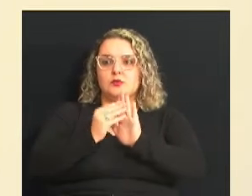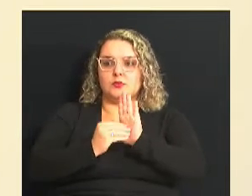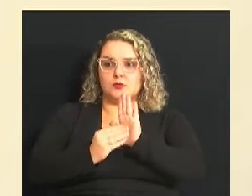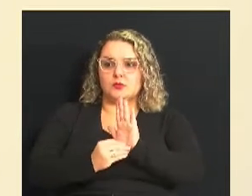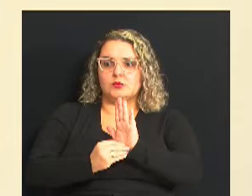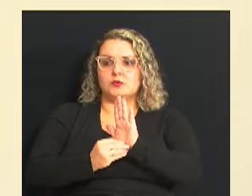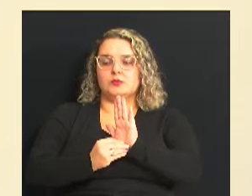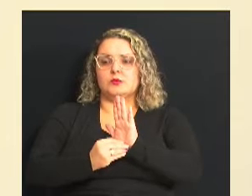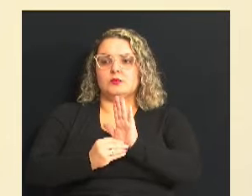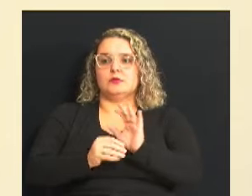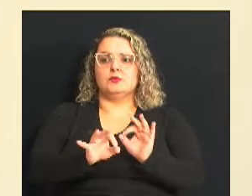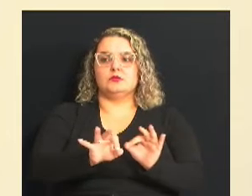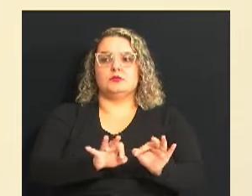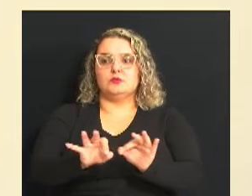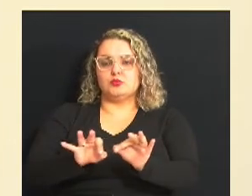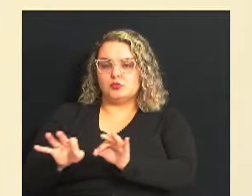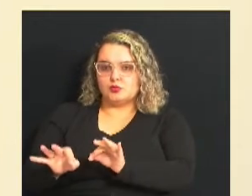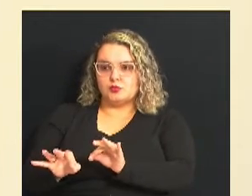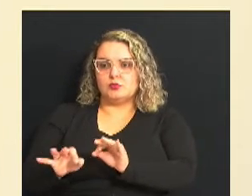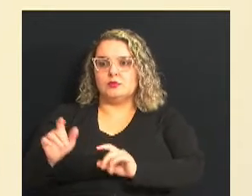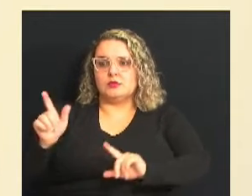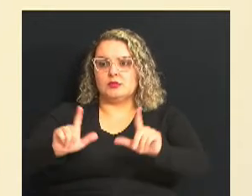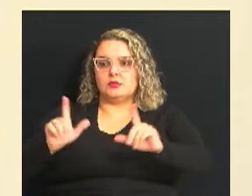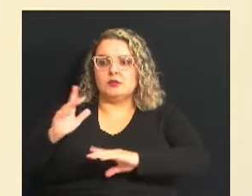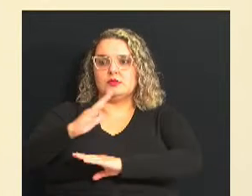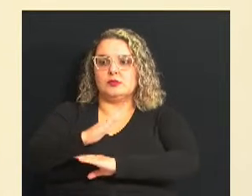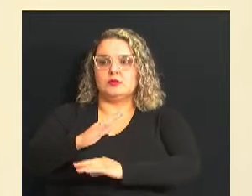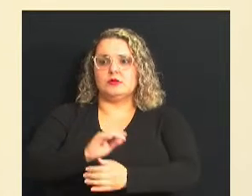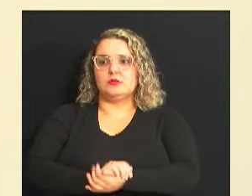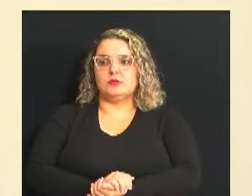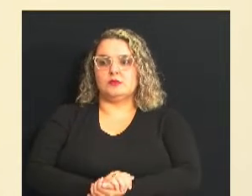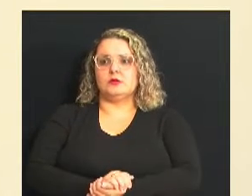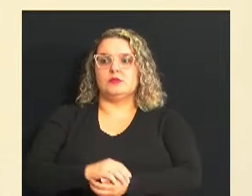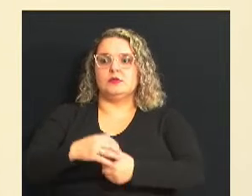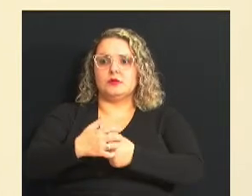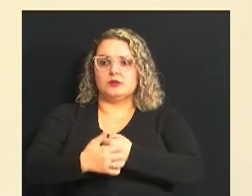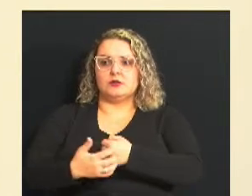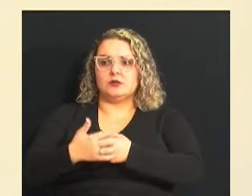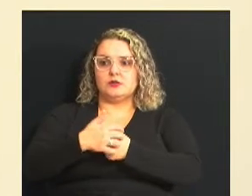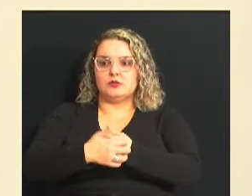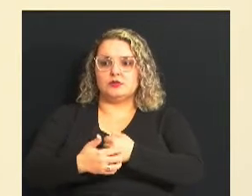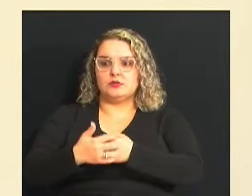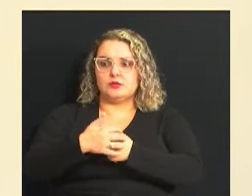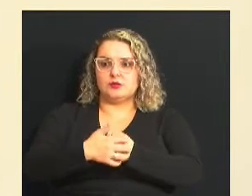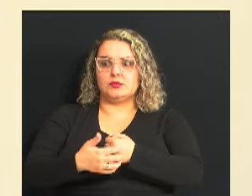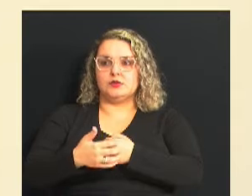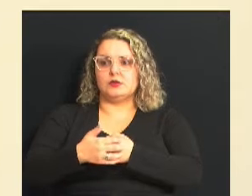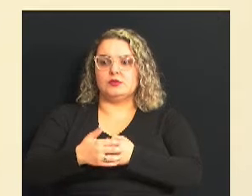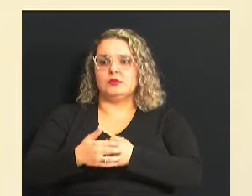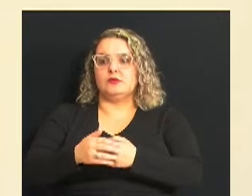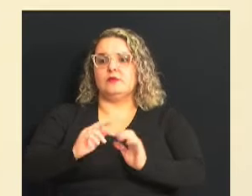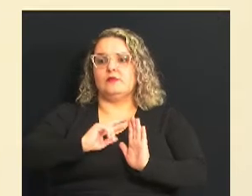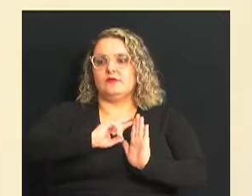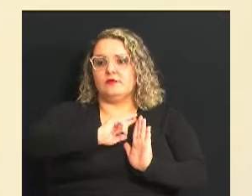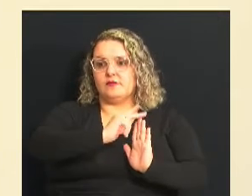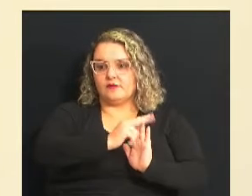pelos programas, pela linha editorial, obviamente, ainda uma série de regras só